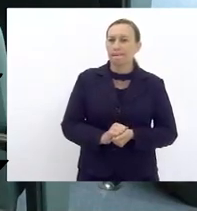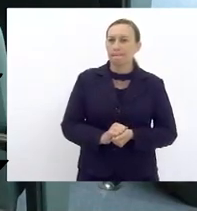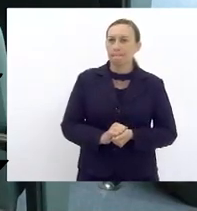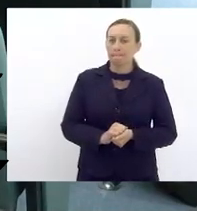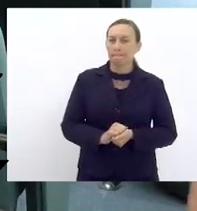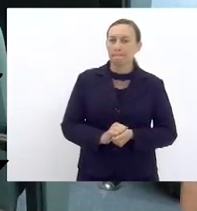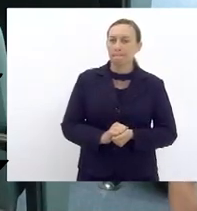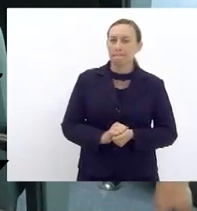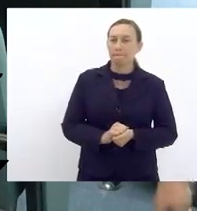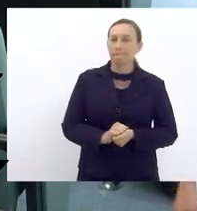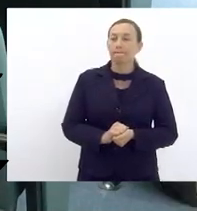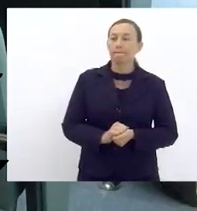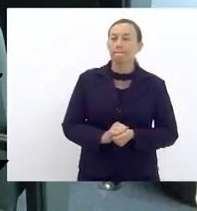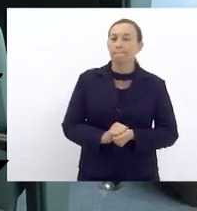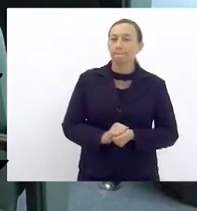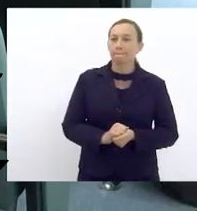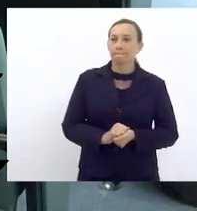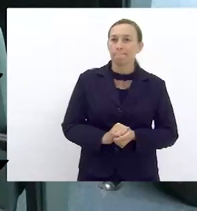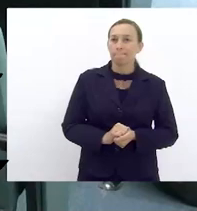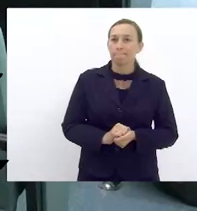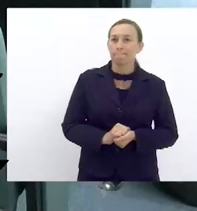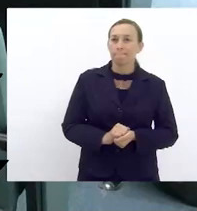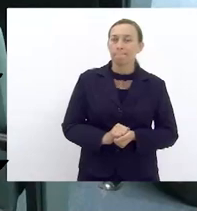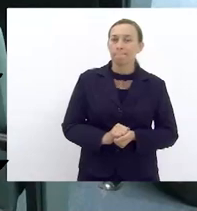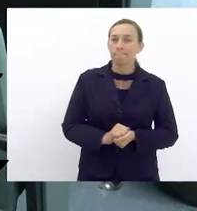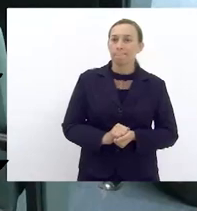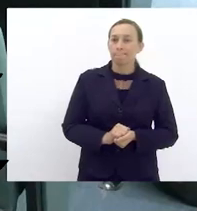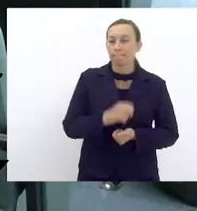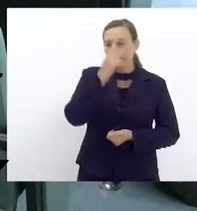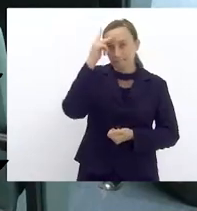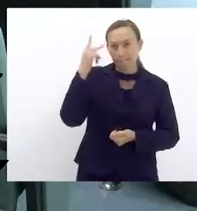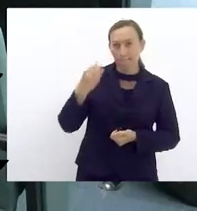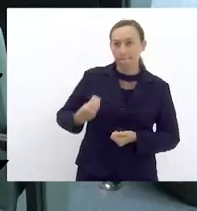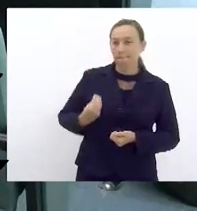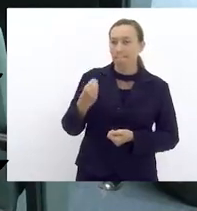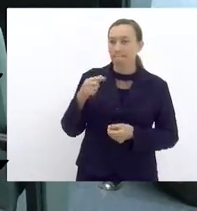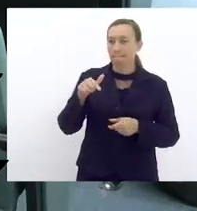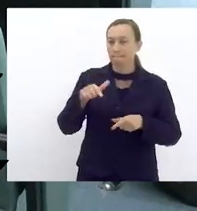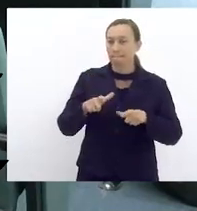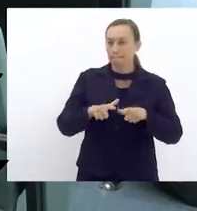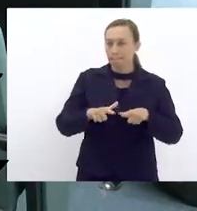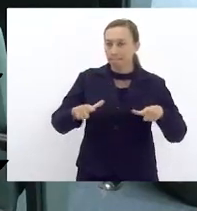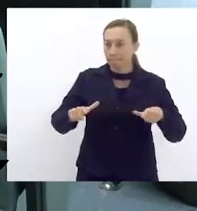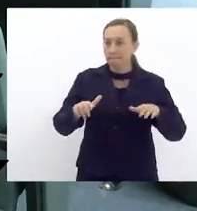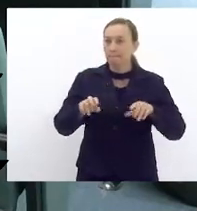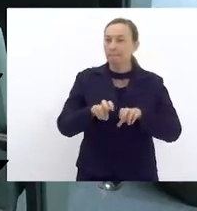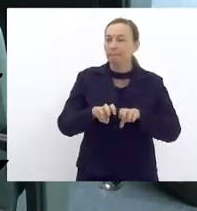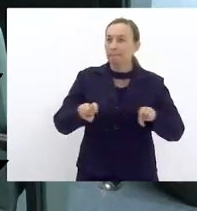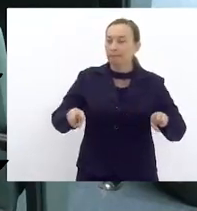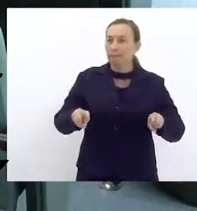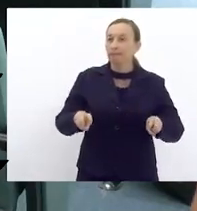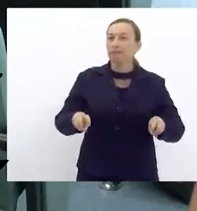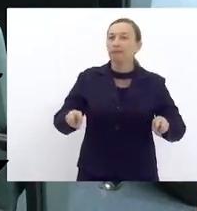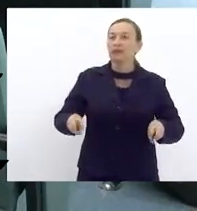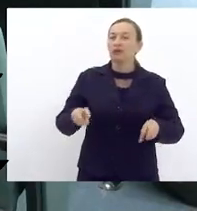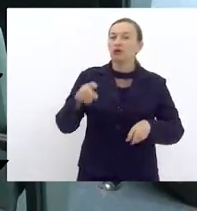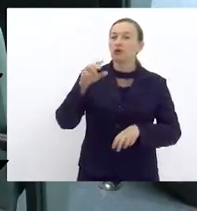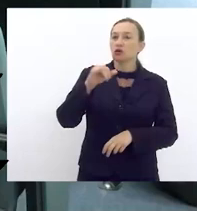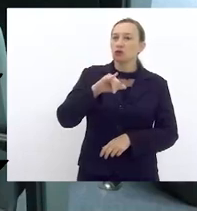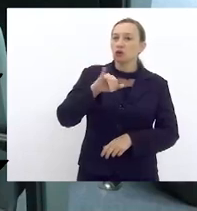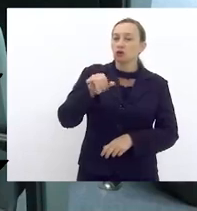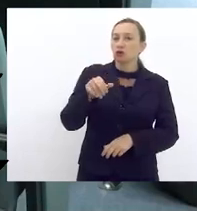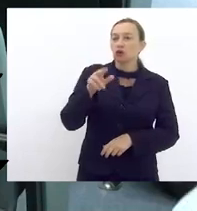Ah tá além das pessoas que estão aqui na mesa assistindo que é o próximo